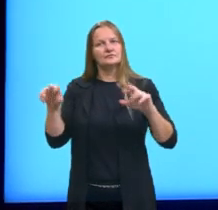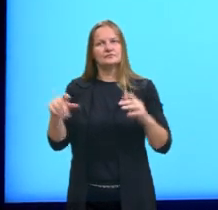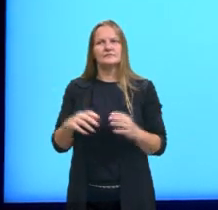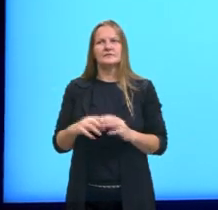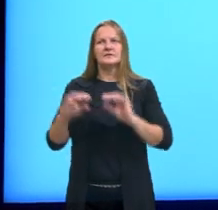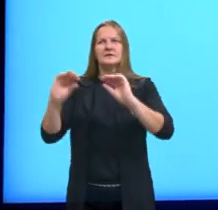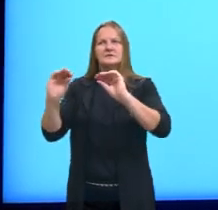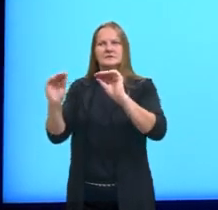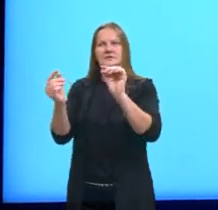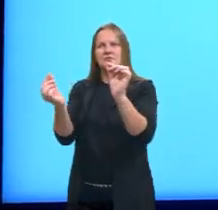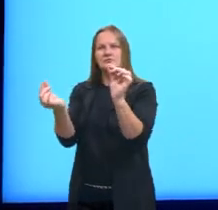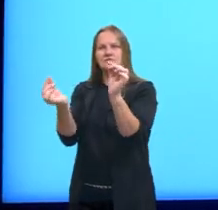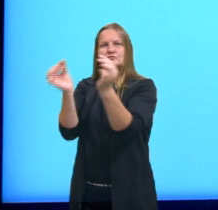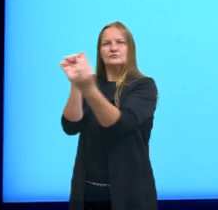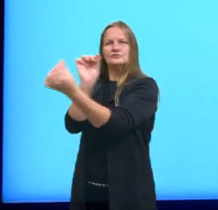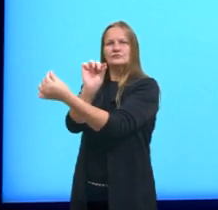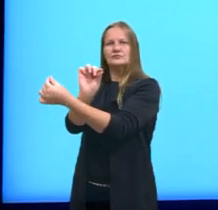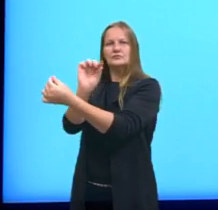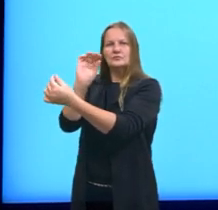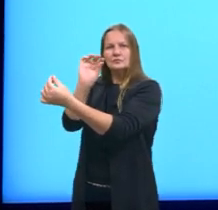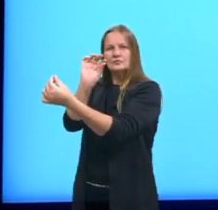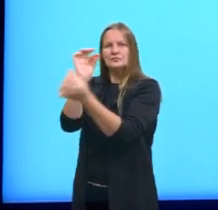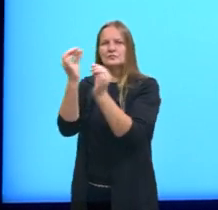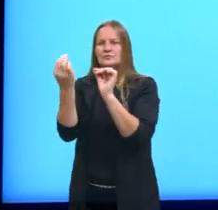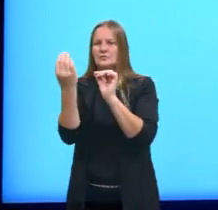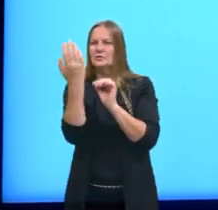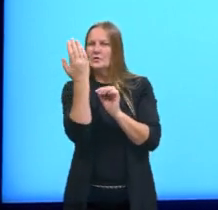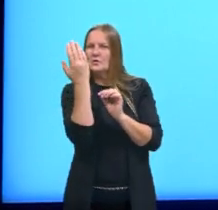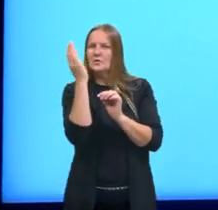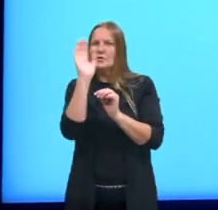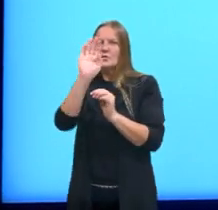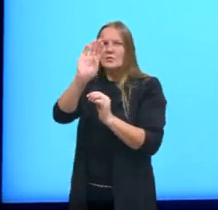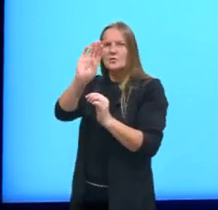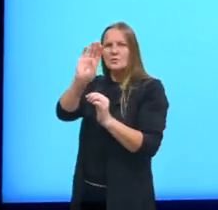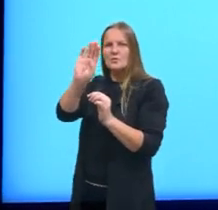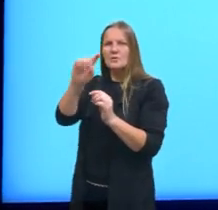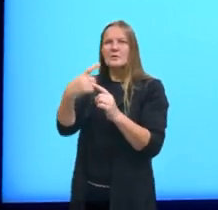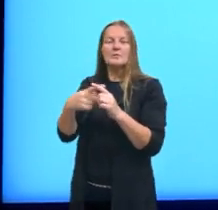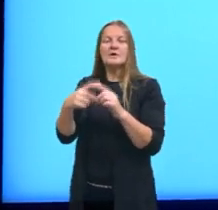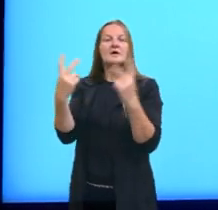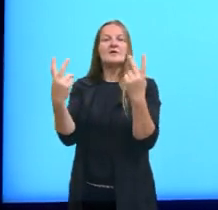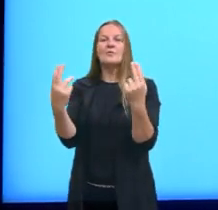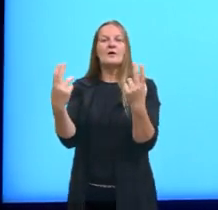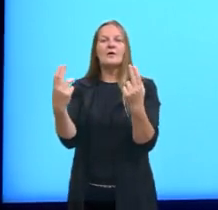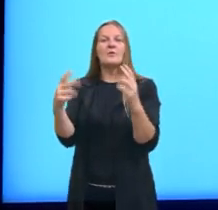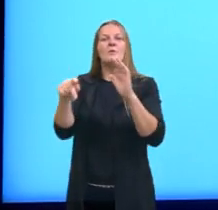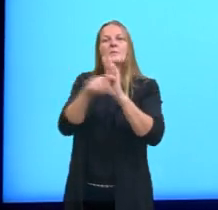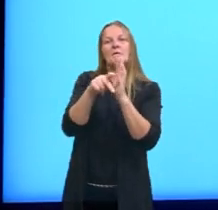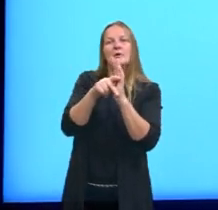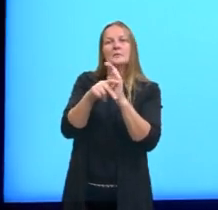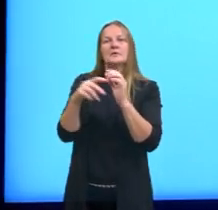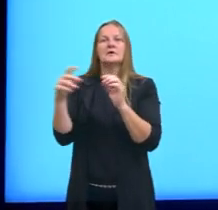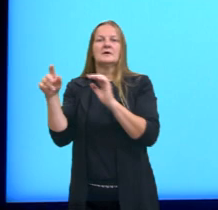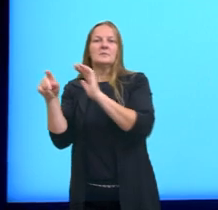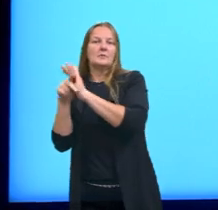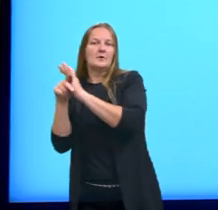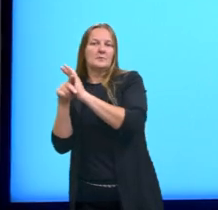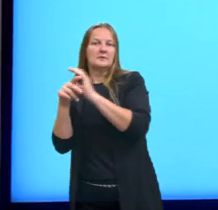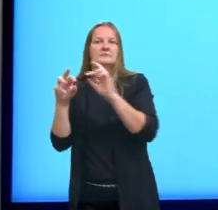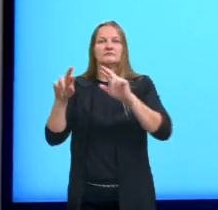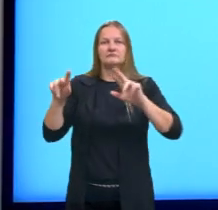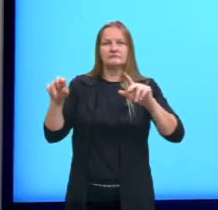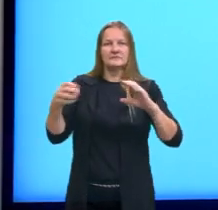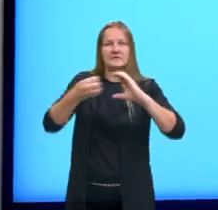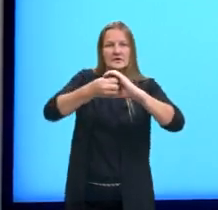virarmos aqui ó espelhar esse quadro grama assim vai ser a mesma coisa se ocê tiver aqui o bebê tiver